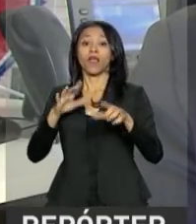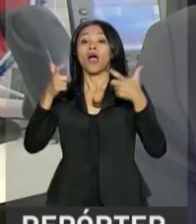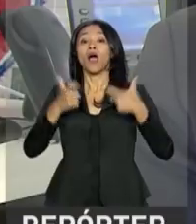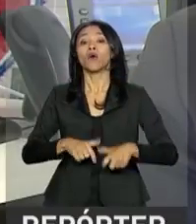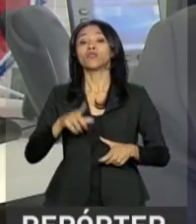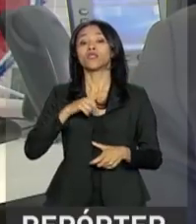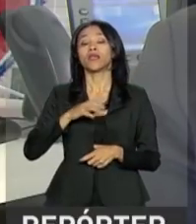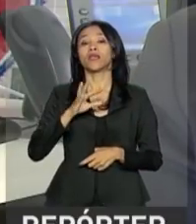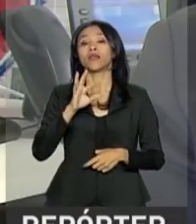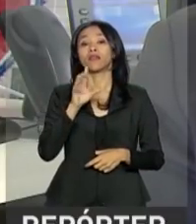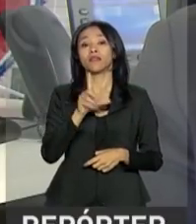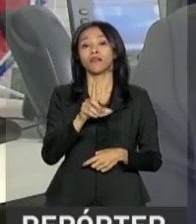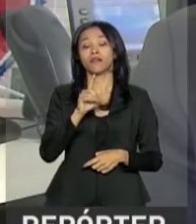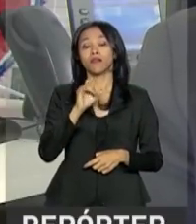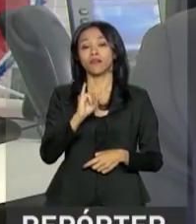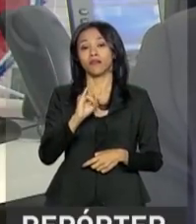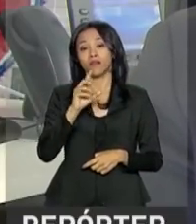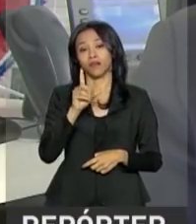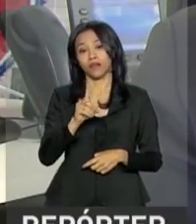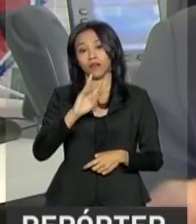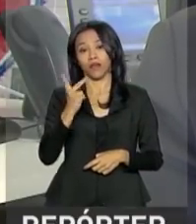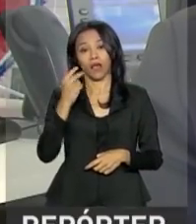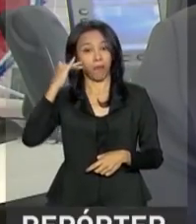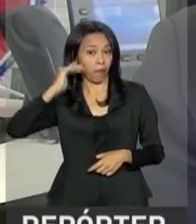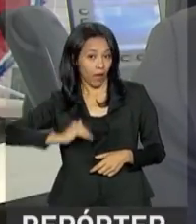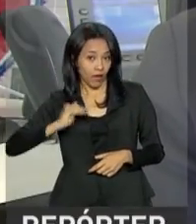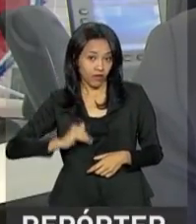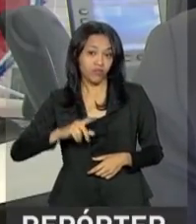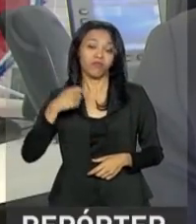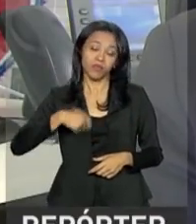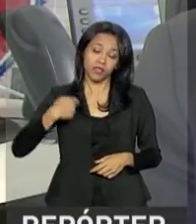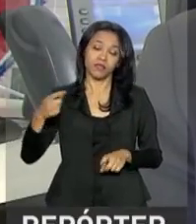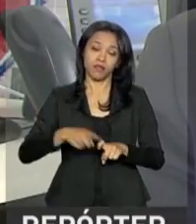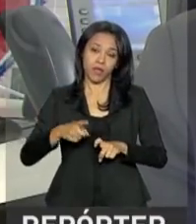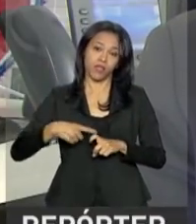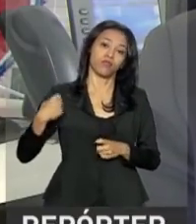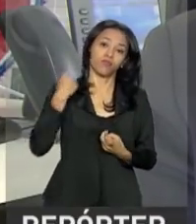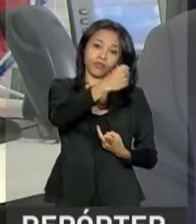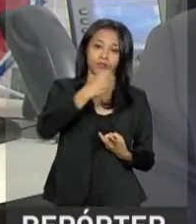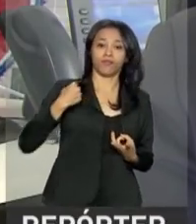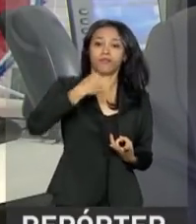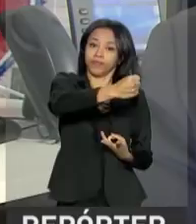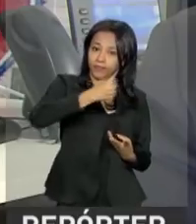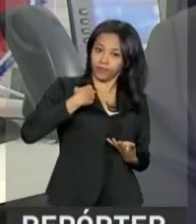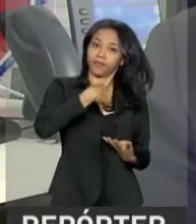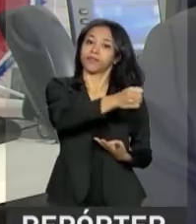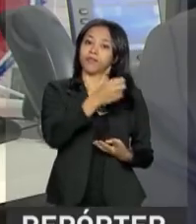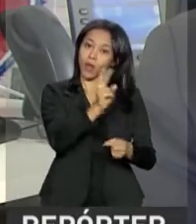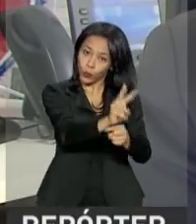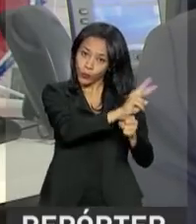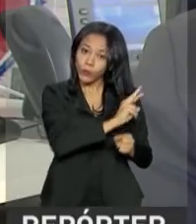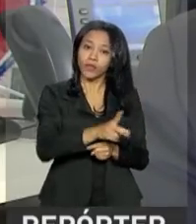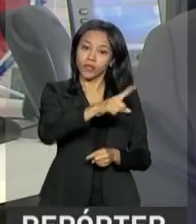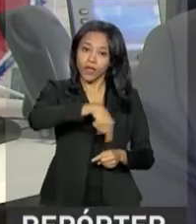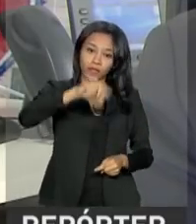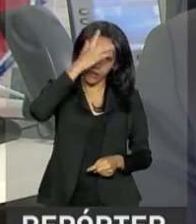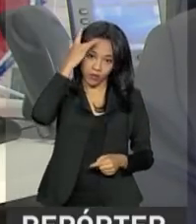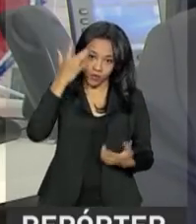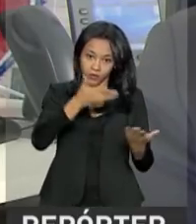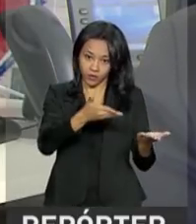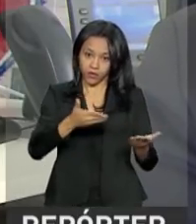o de agosto no realmente falta o médico os nossos mas mesmo quem está lá presente cuidando da população